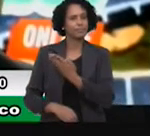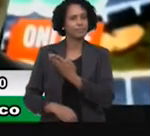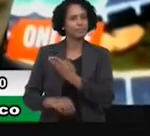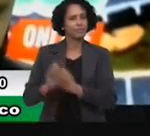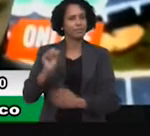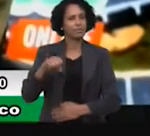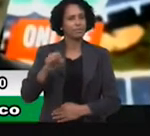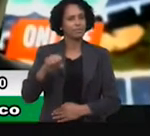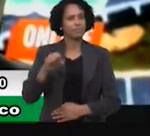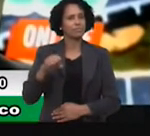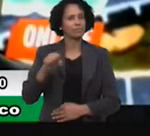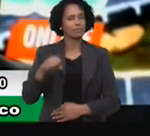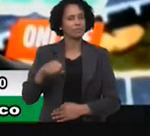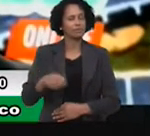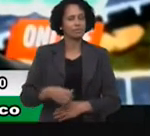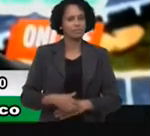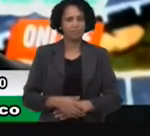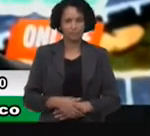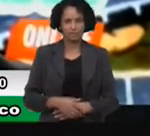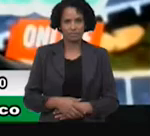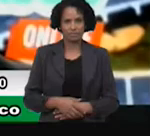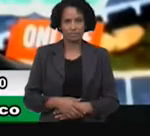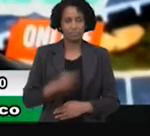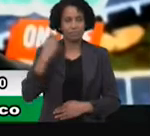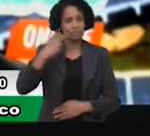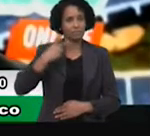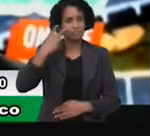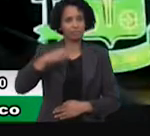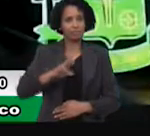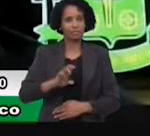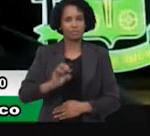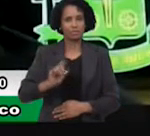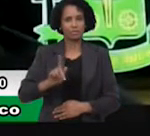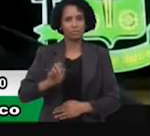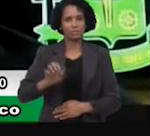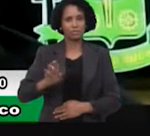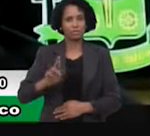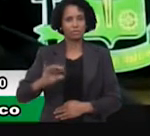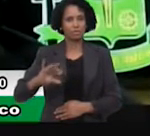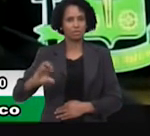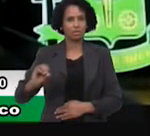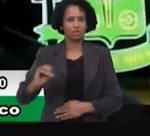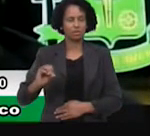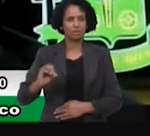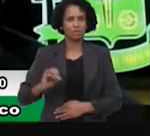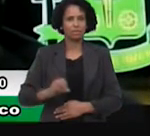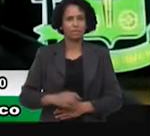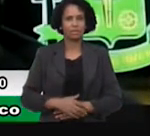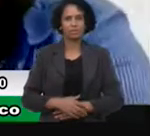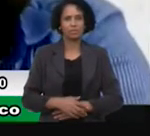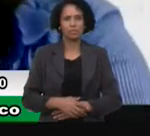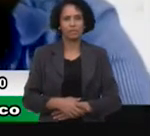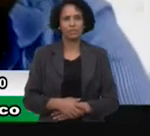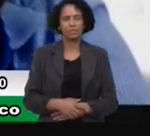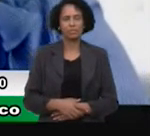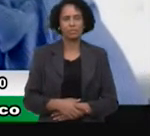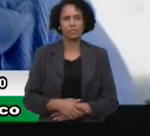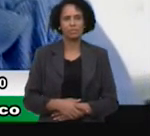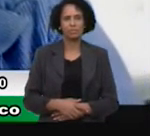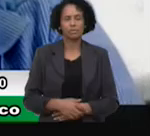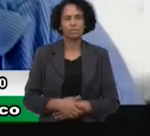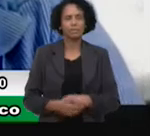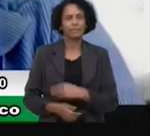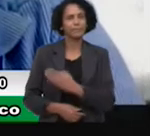secretário. Registrado o voto sim do vereador Rogério Santos. O vereador José da Júlia da Jota, vota, Vossa Excelência? Eu voto sim,